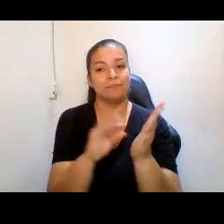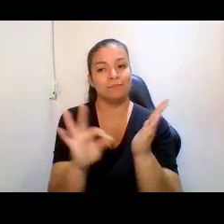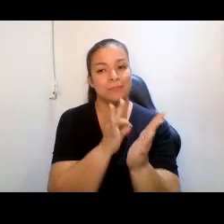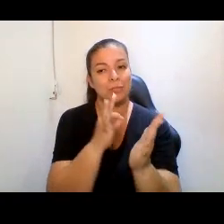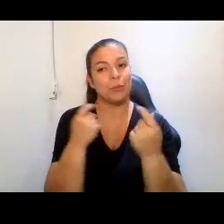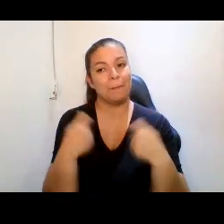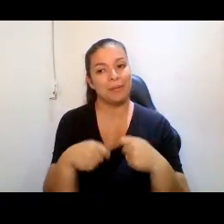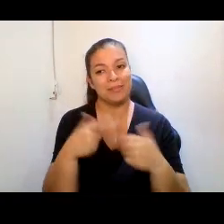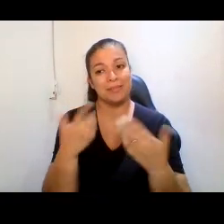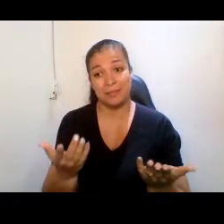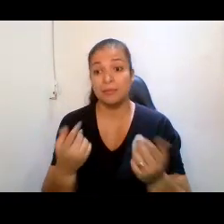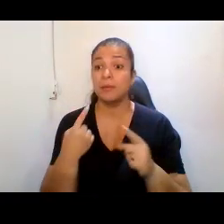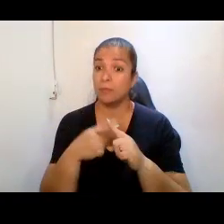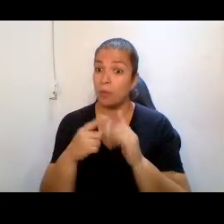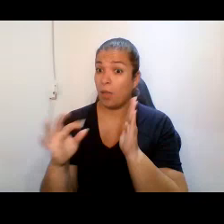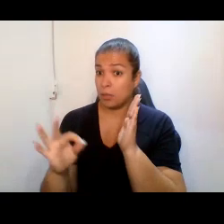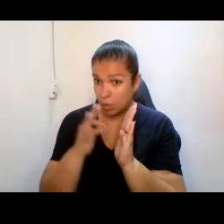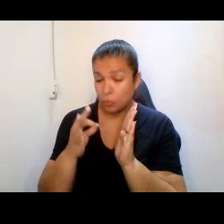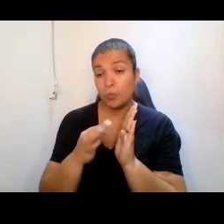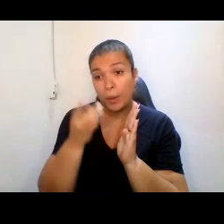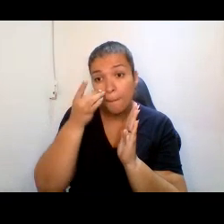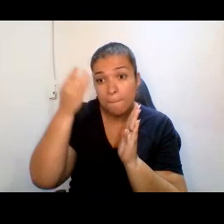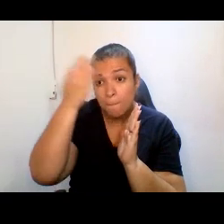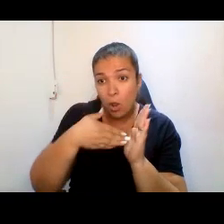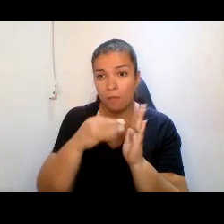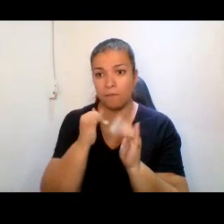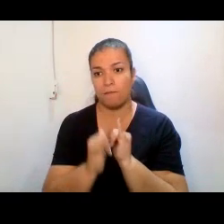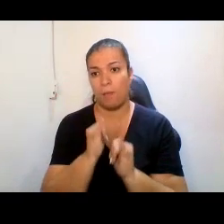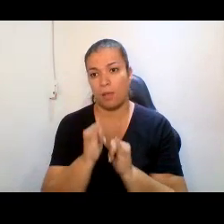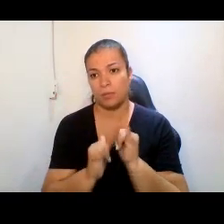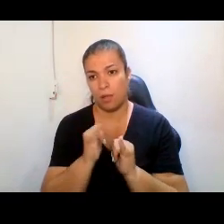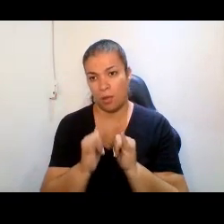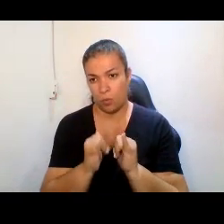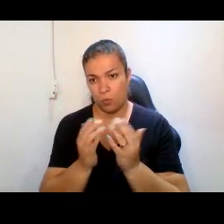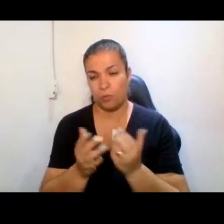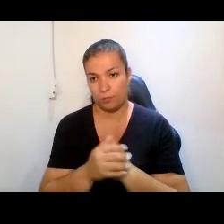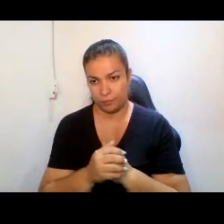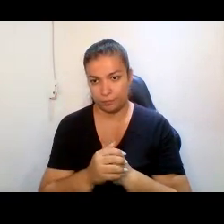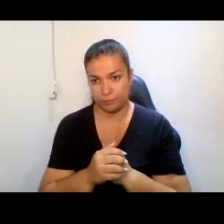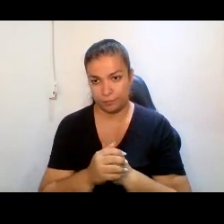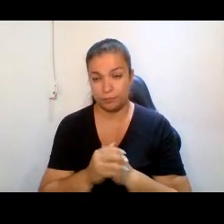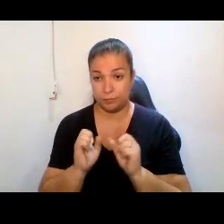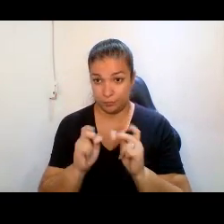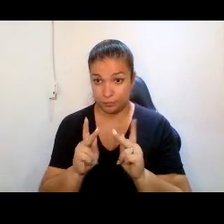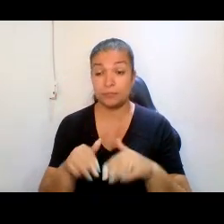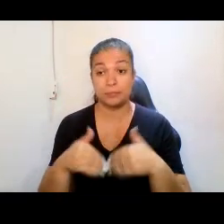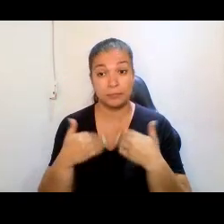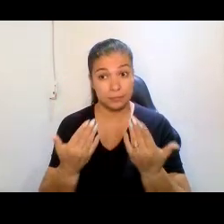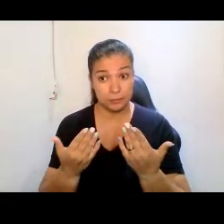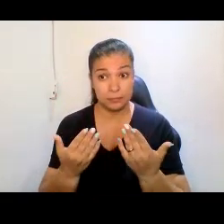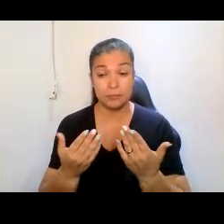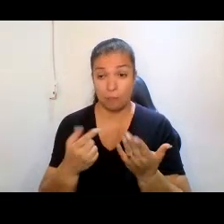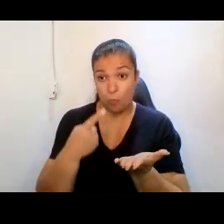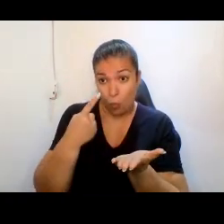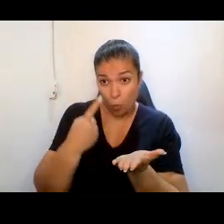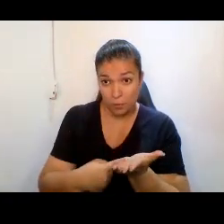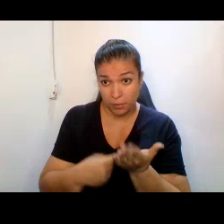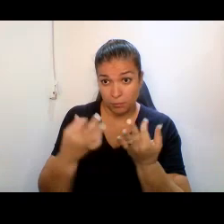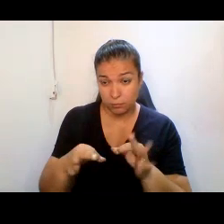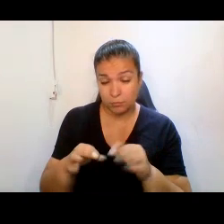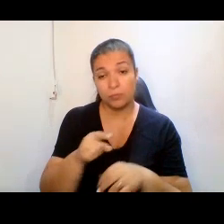que ratifica aquelas informações que vocês colocaram, tá bom? Então, ficou combinado de que vocês